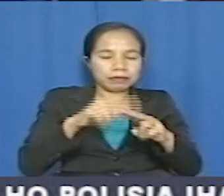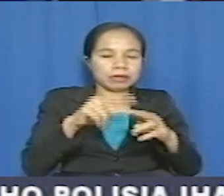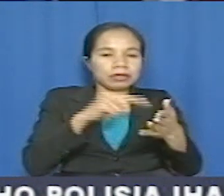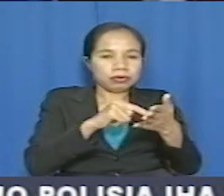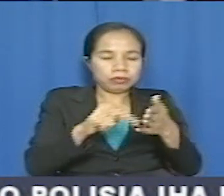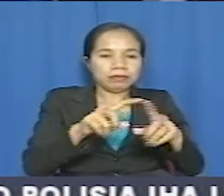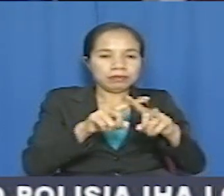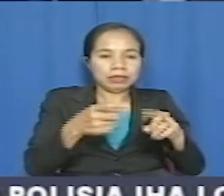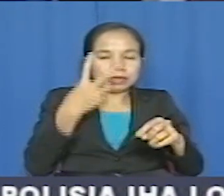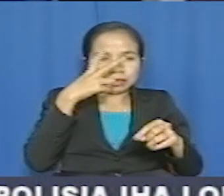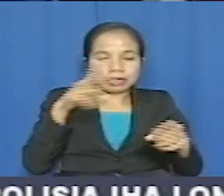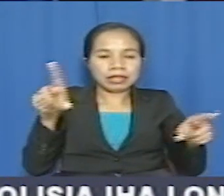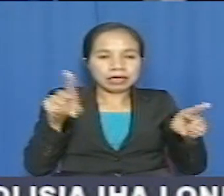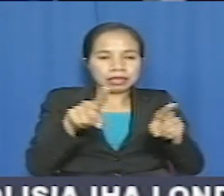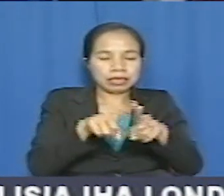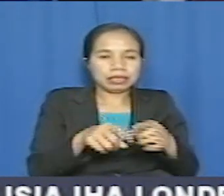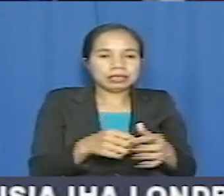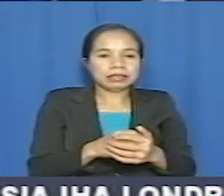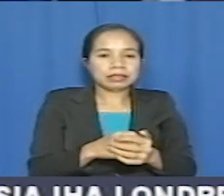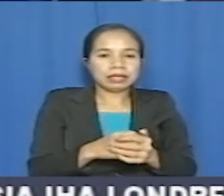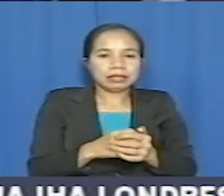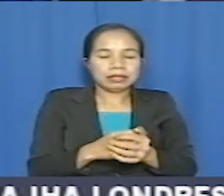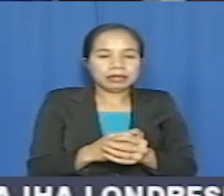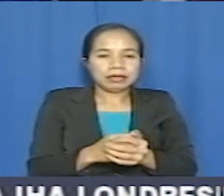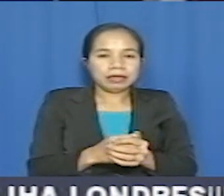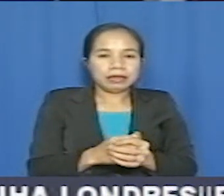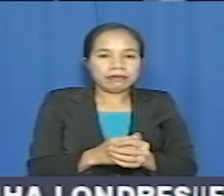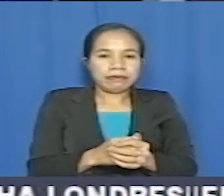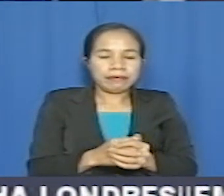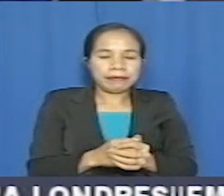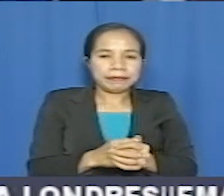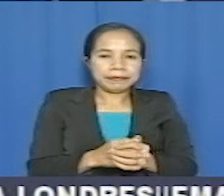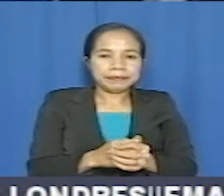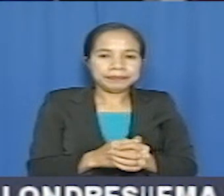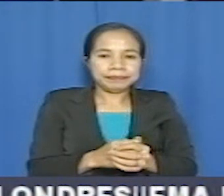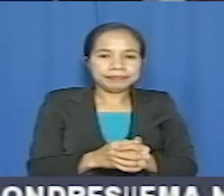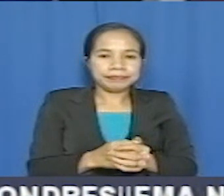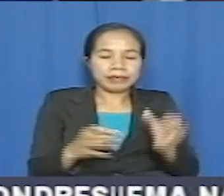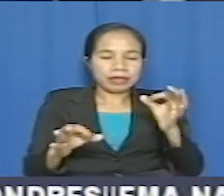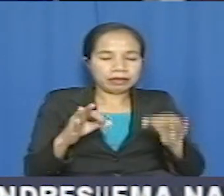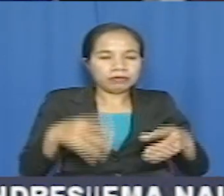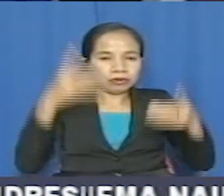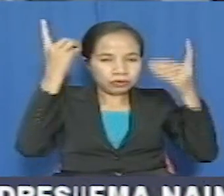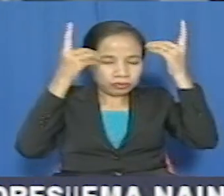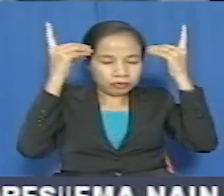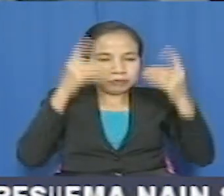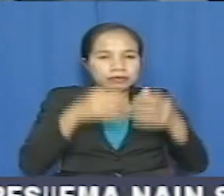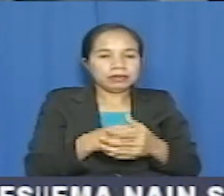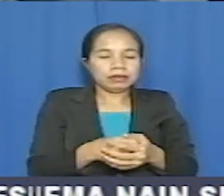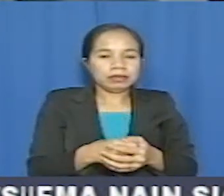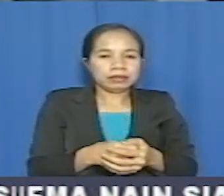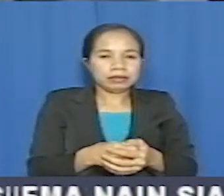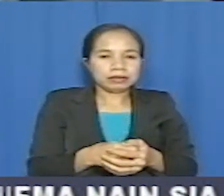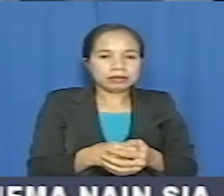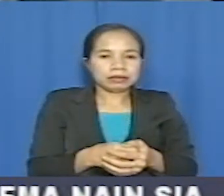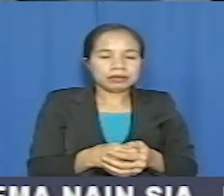tare anesan aumento mes anesan dudu si oke se iha mos preocupação ose public ministra iha pergunta sira ke